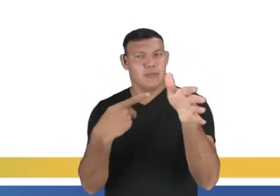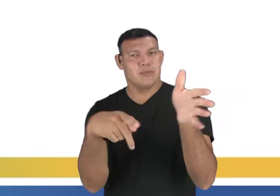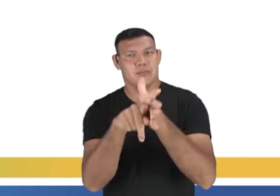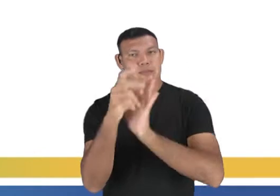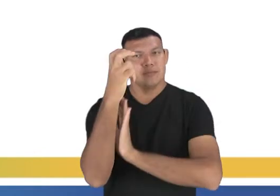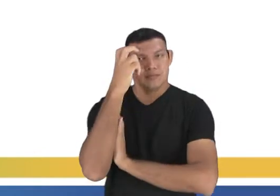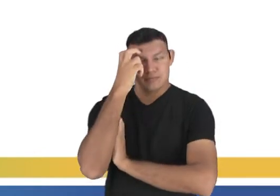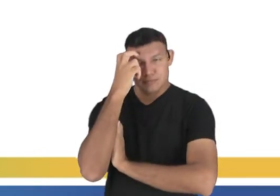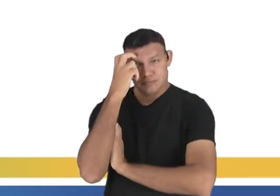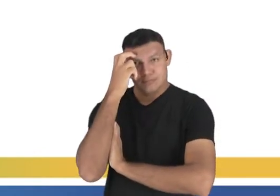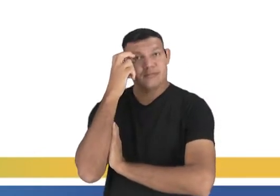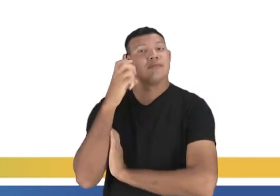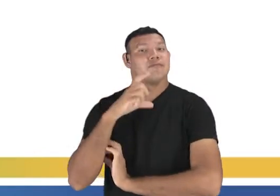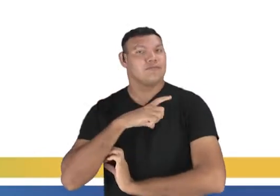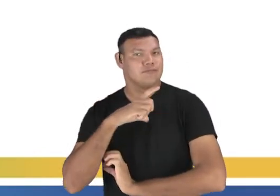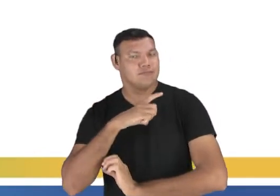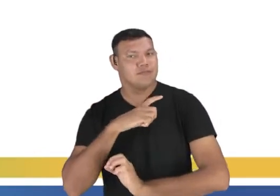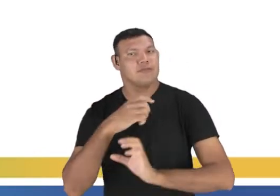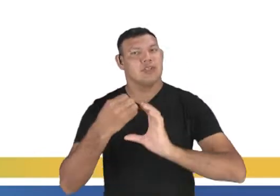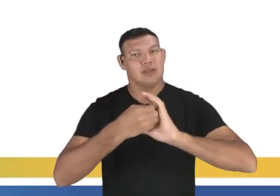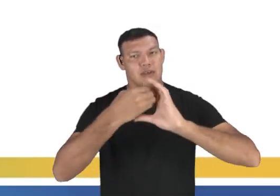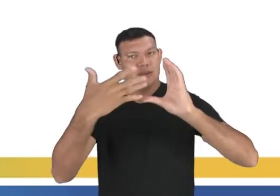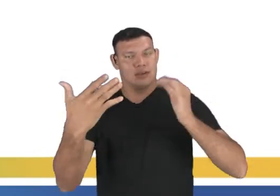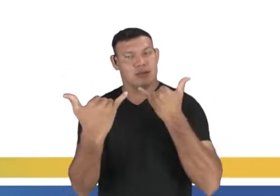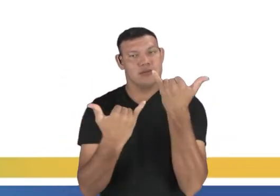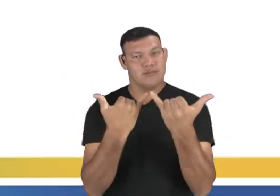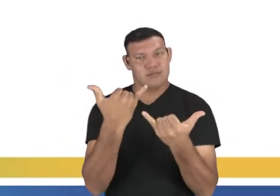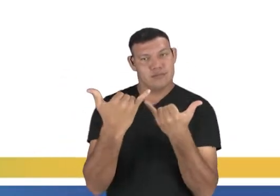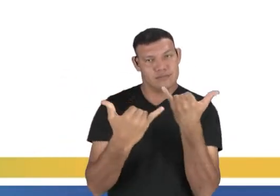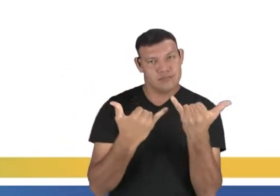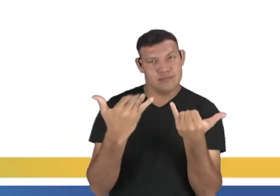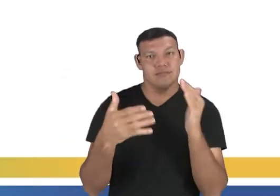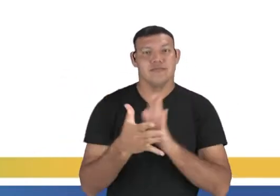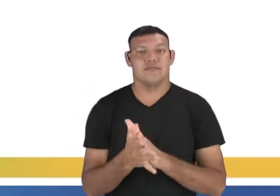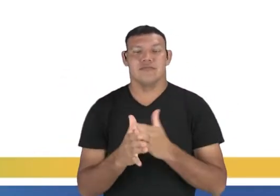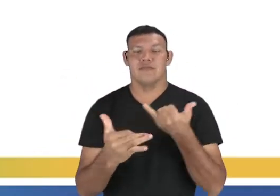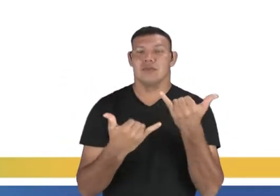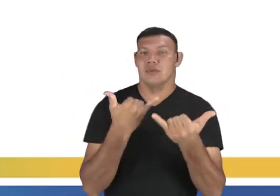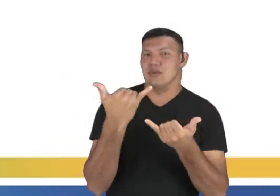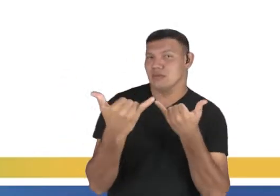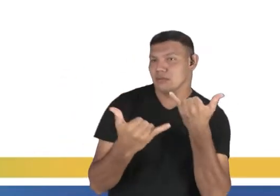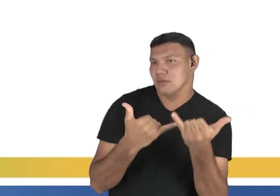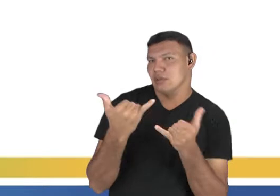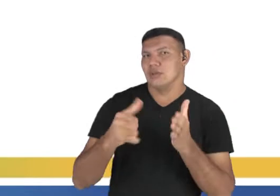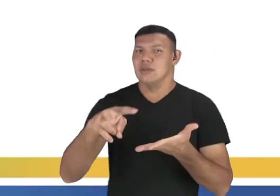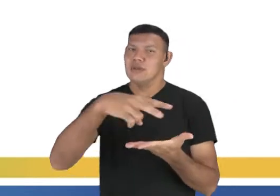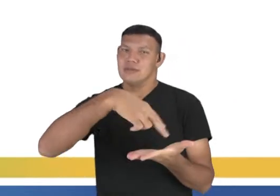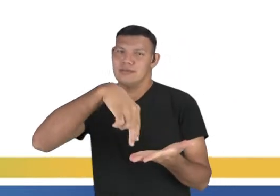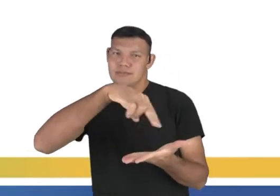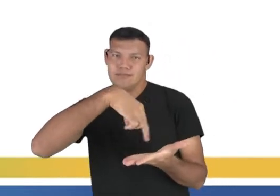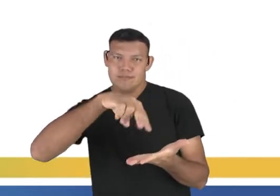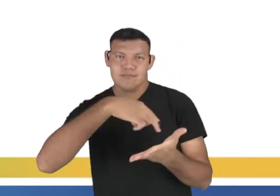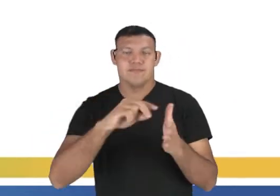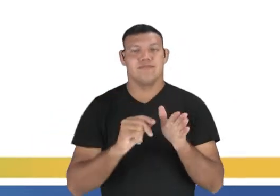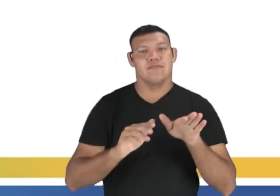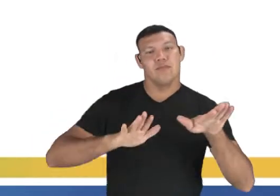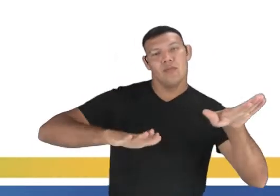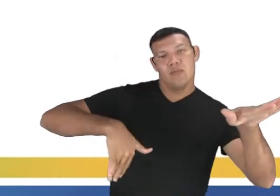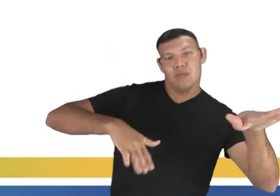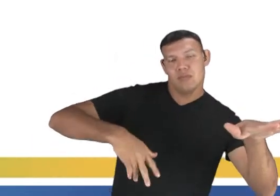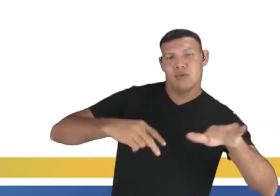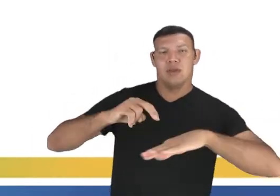culturais. Elas possuem caráter lúdico, tais como os jogos, as danças, as ginásticas,